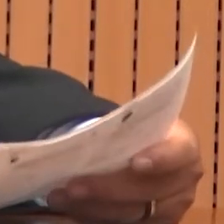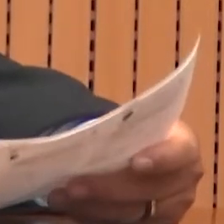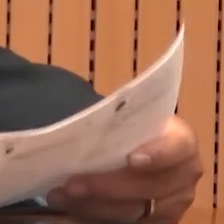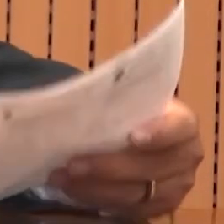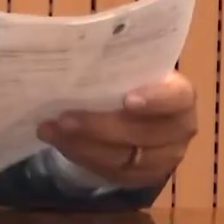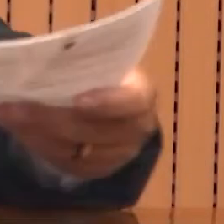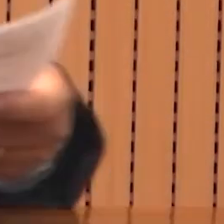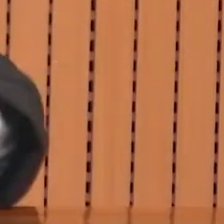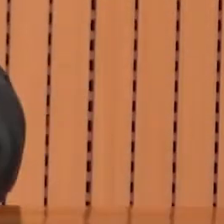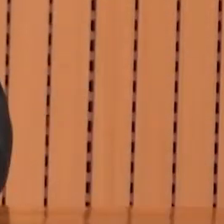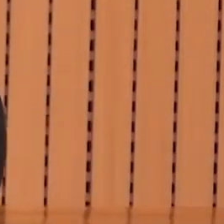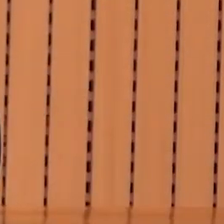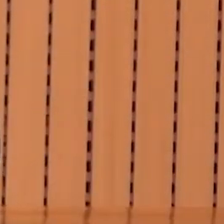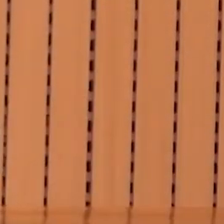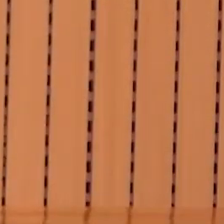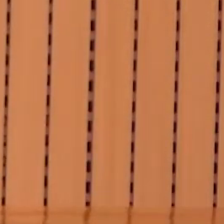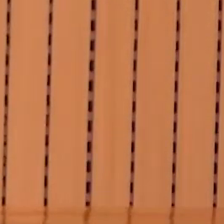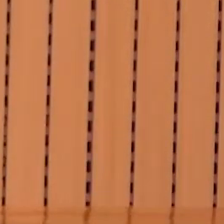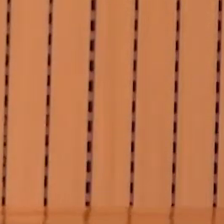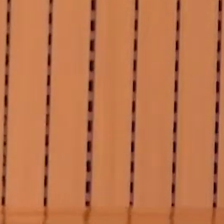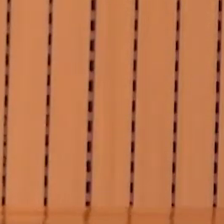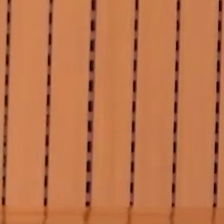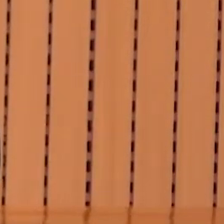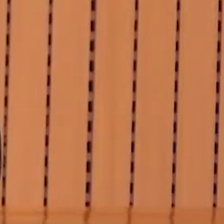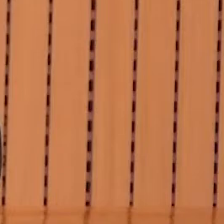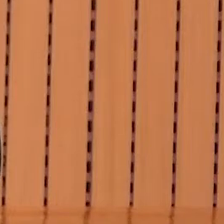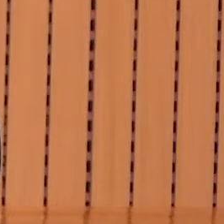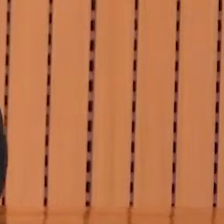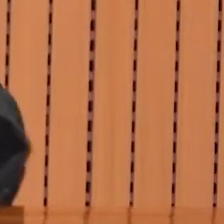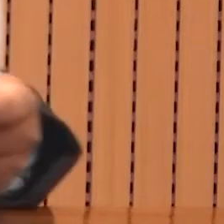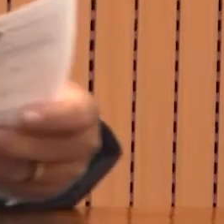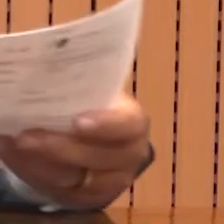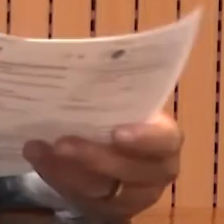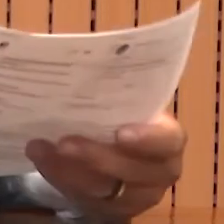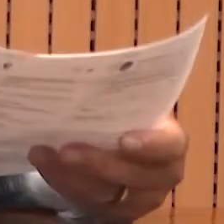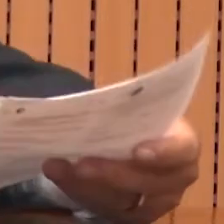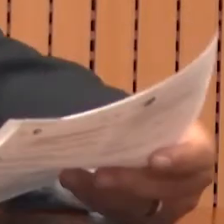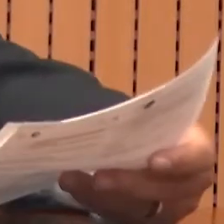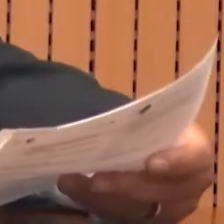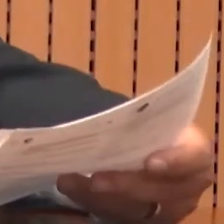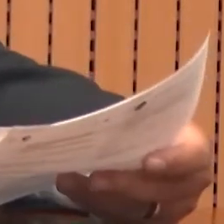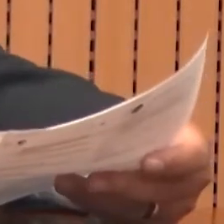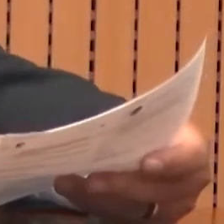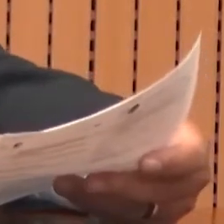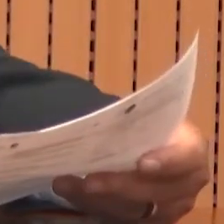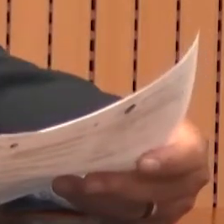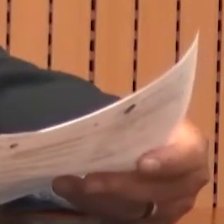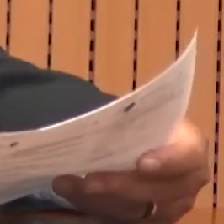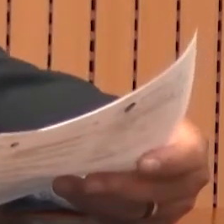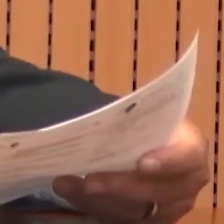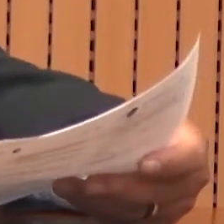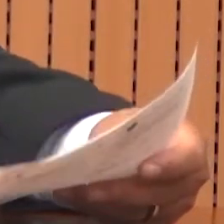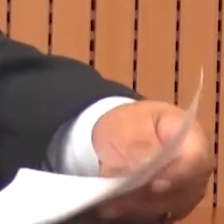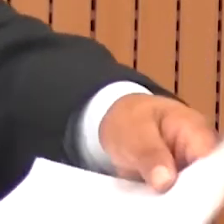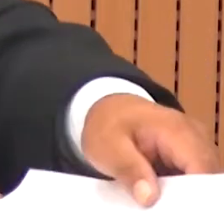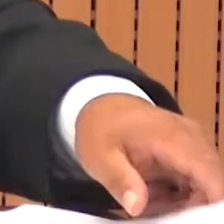Obrigado, vereadora Débora Palermo. Chegaram mais duas perguntas e eu havia esquecido passei aqui